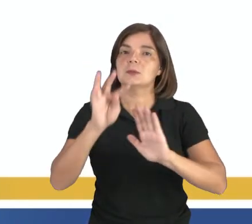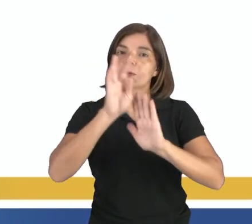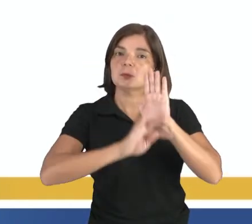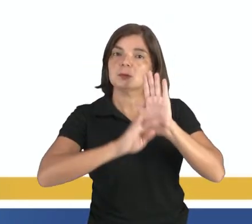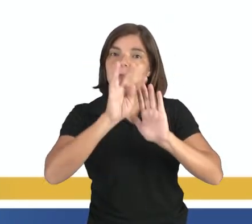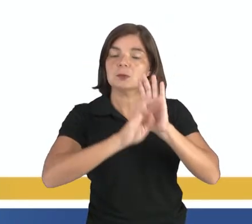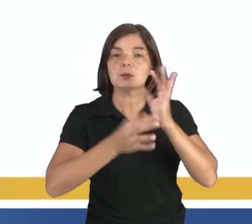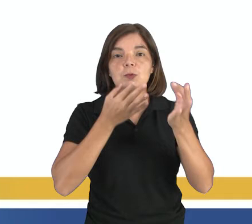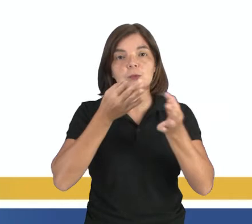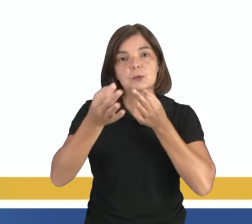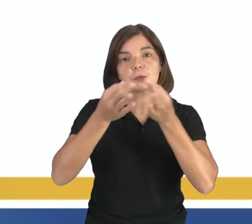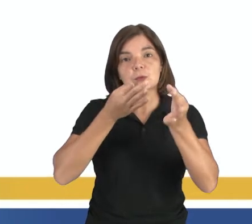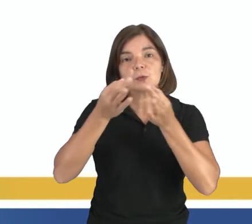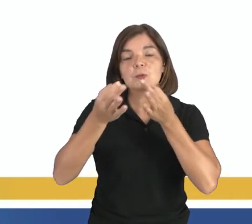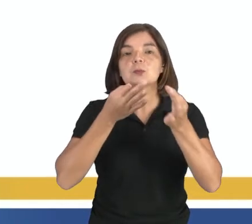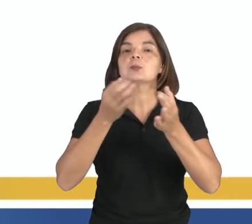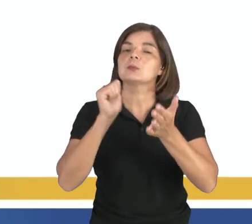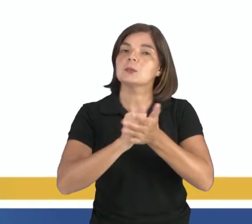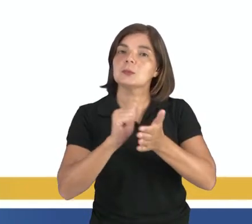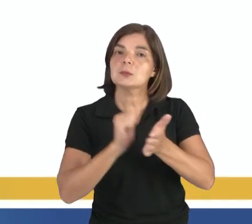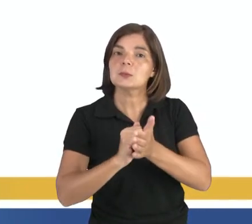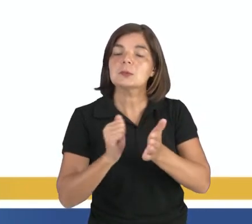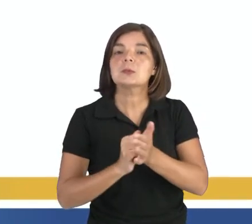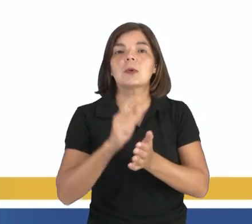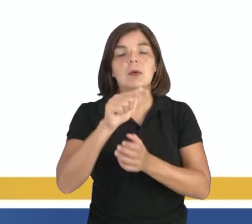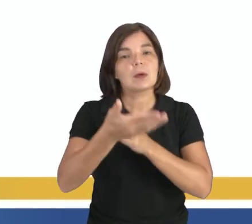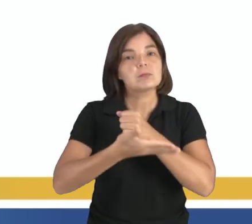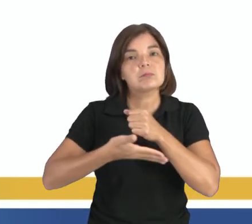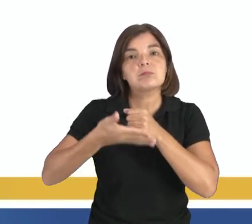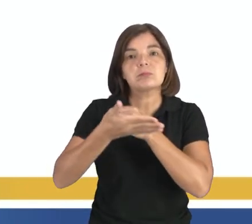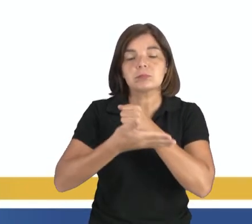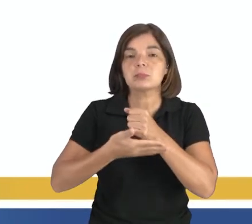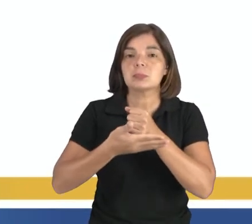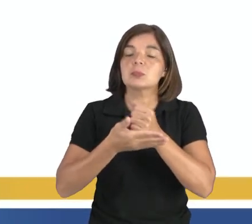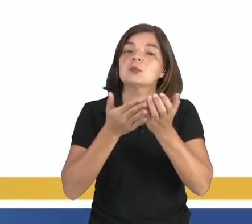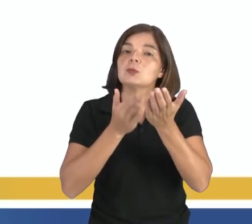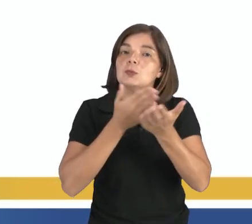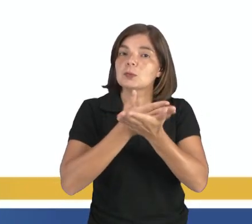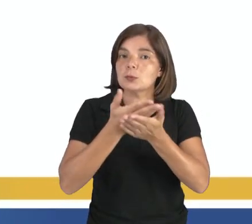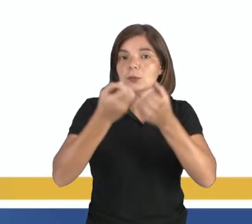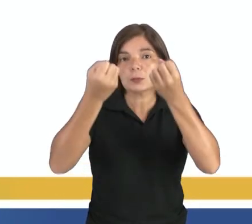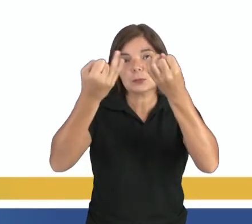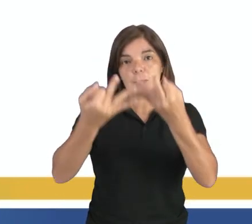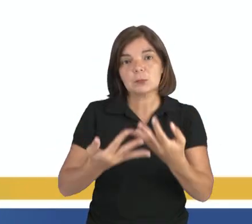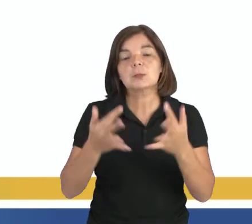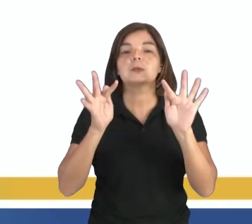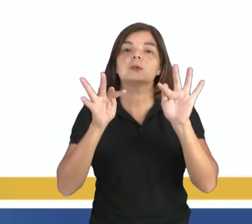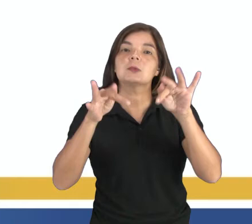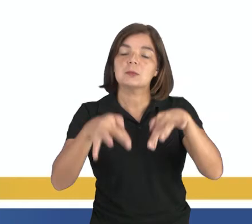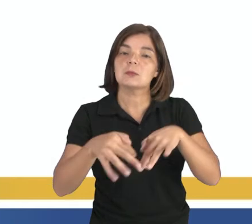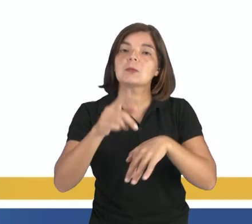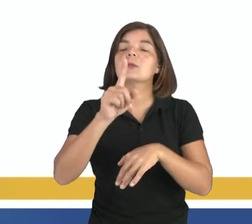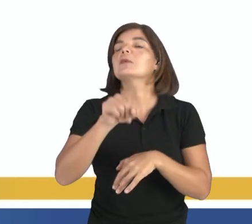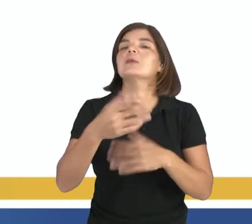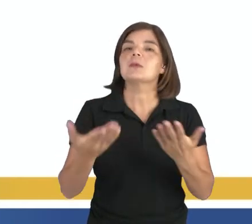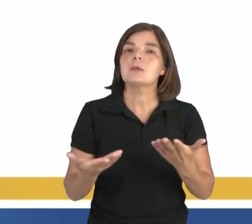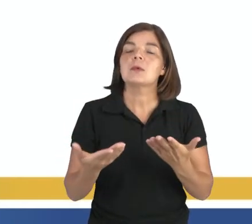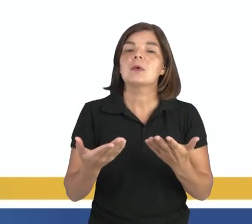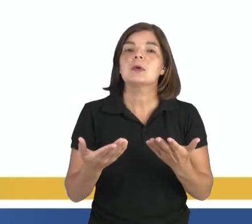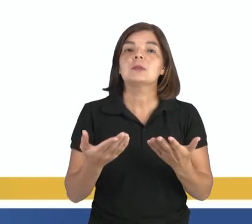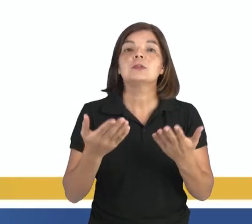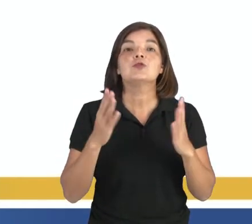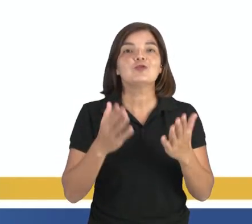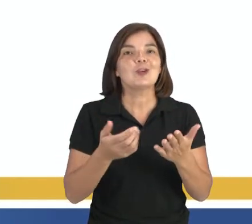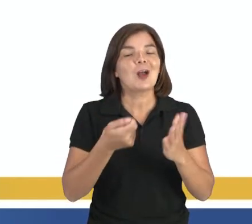texto dissertativo argumentativo, né, que é básica, introdução, desenvolvimento e conclusão. Isso aí, esse daí já